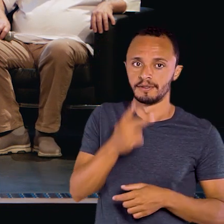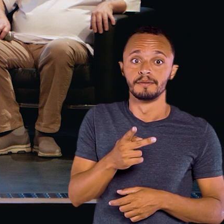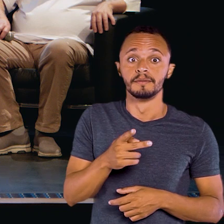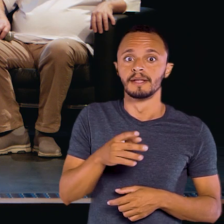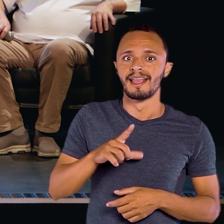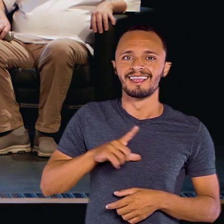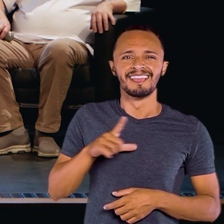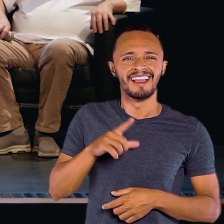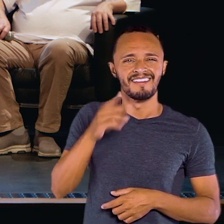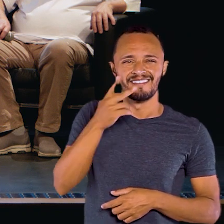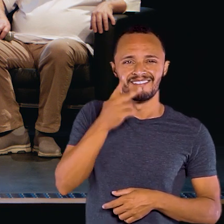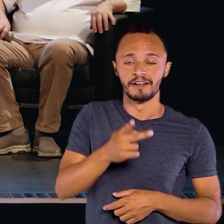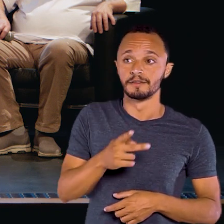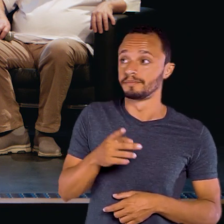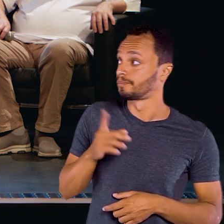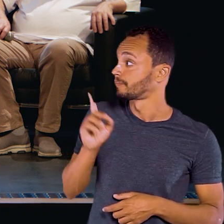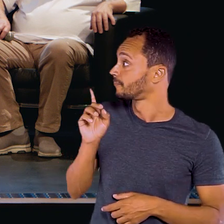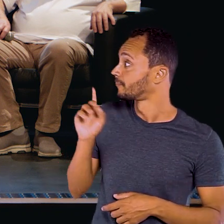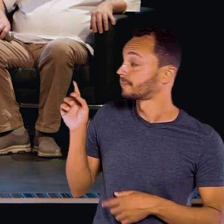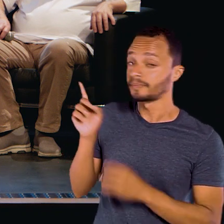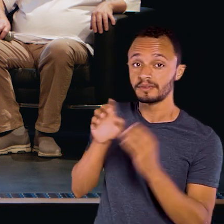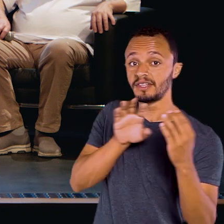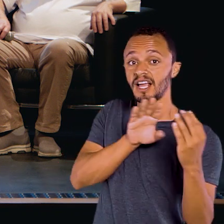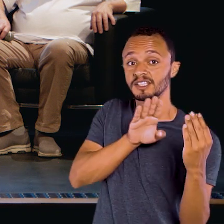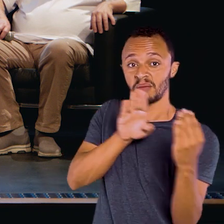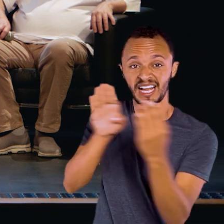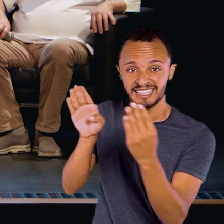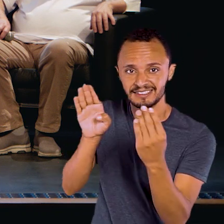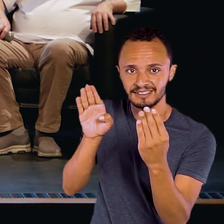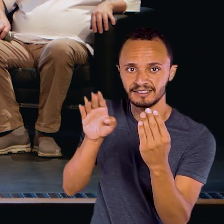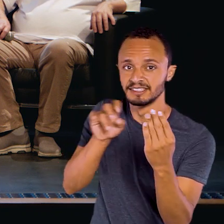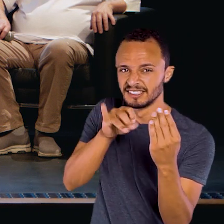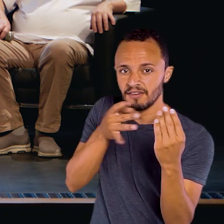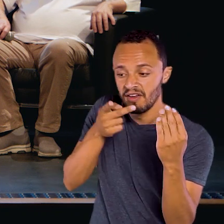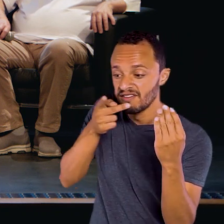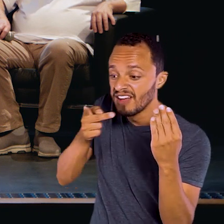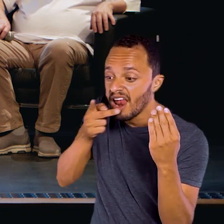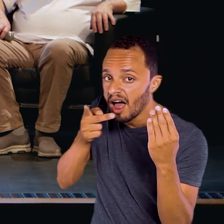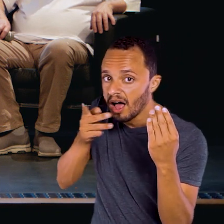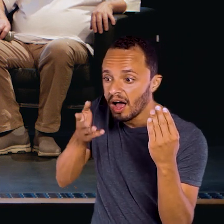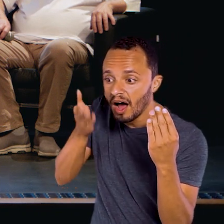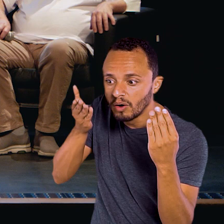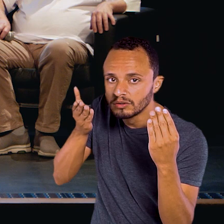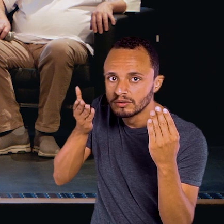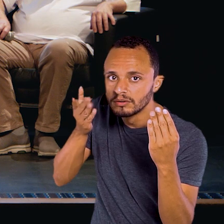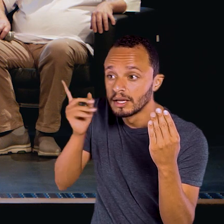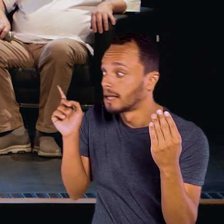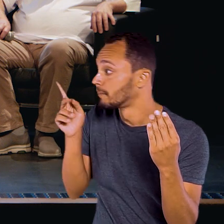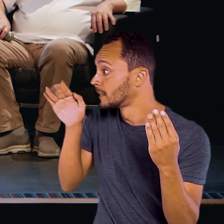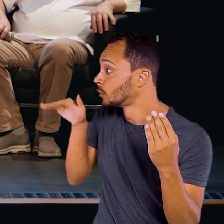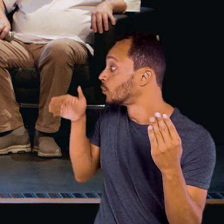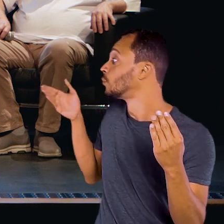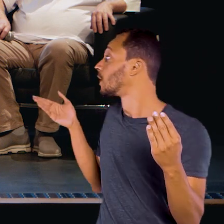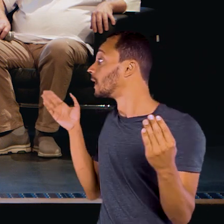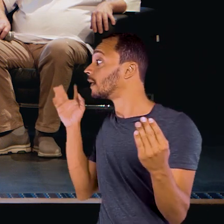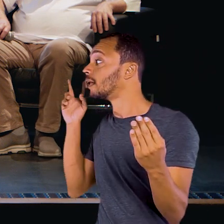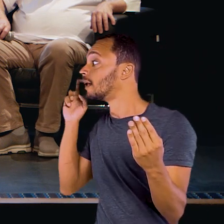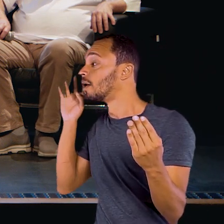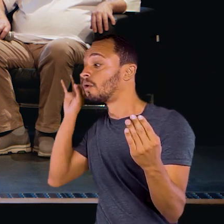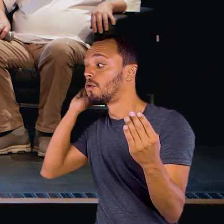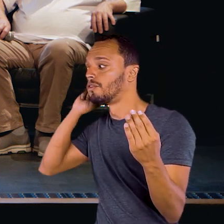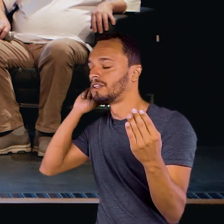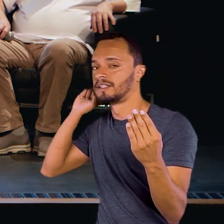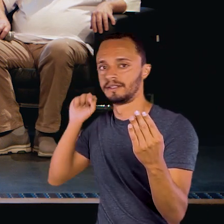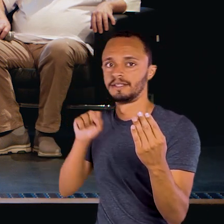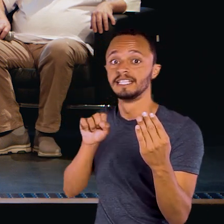Tem ouvidos, mas tem boca também. Quando a gente entra num lugar, ele fala para você sobre muita coisa. A gente entra na